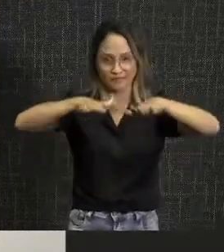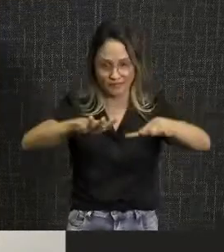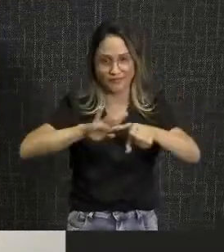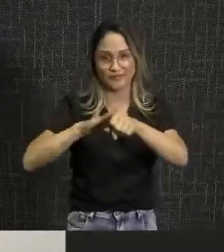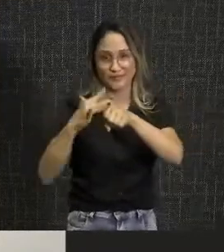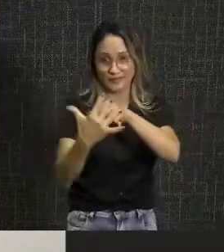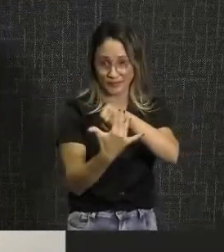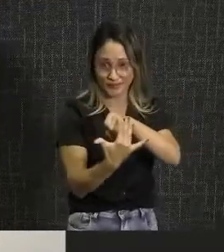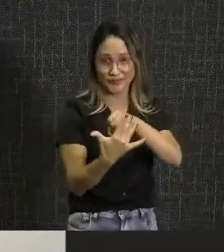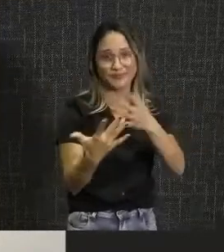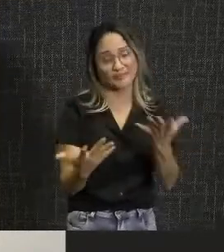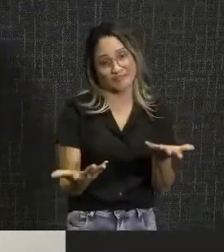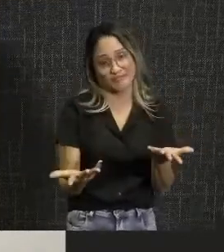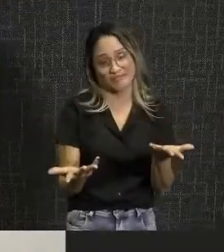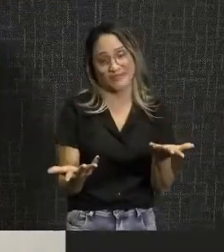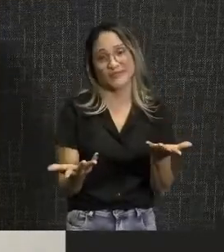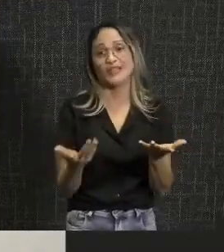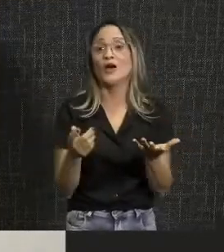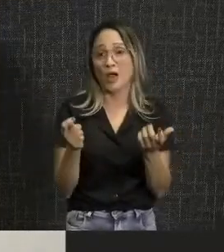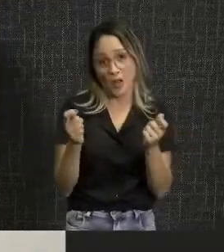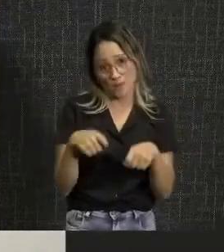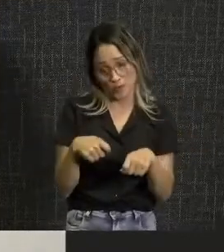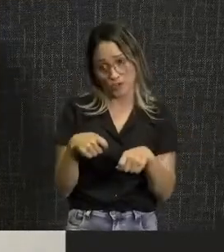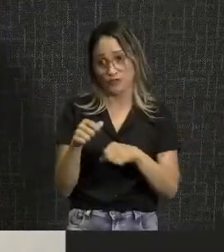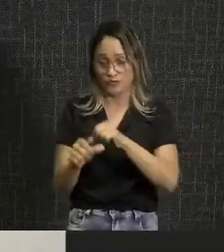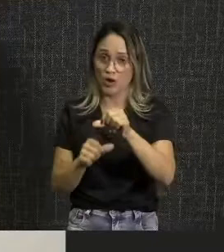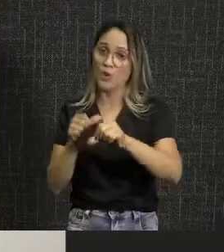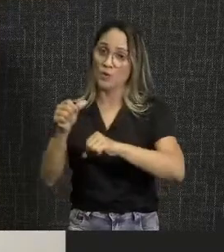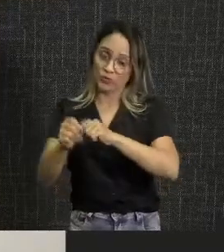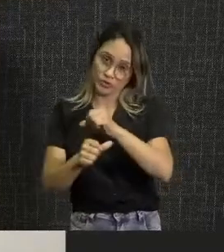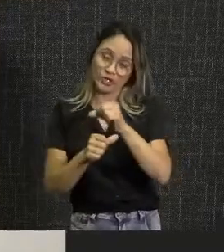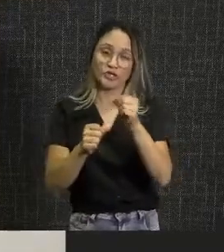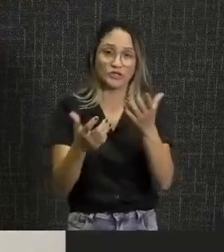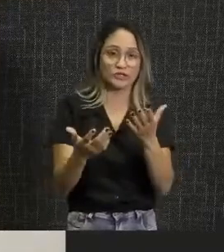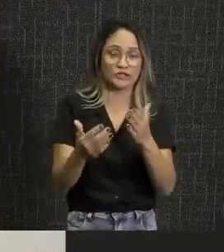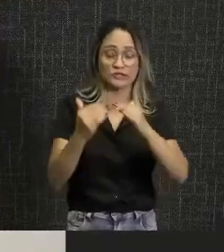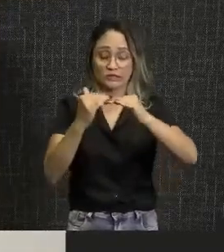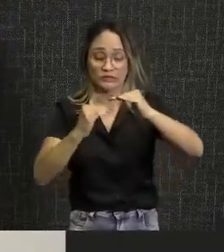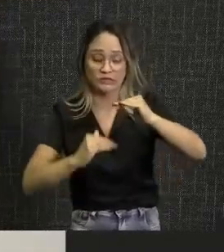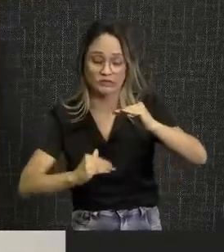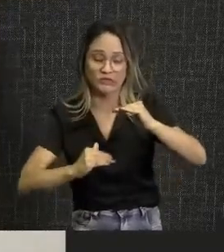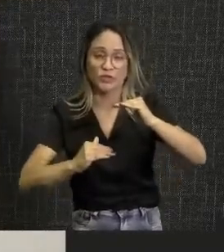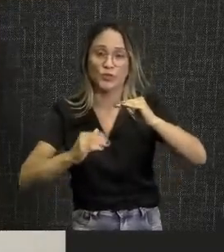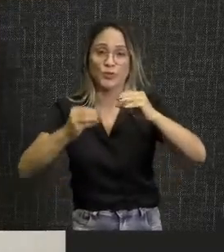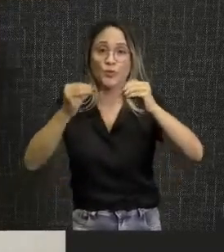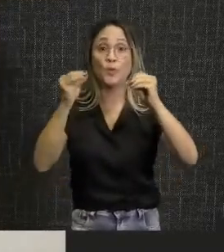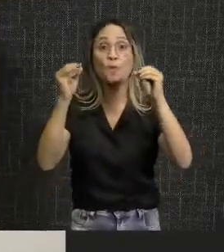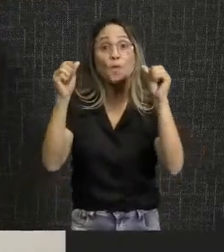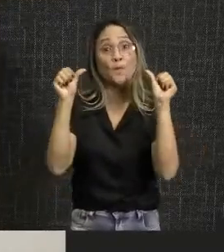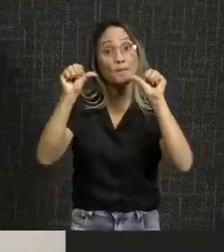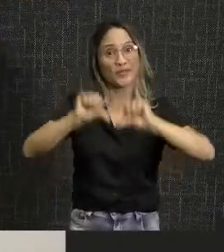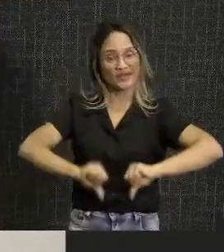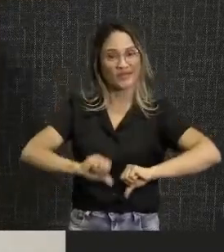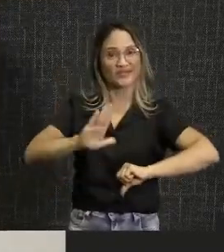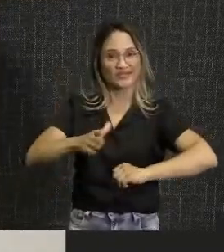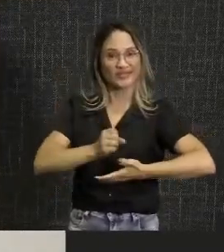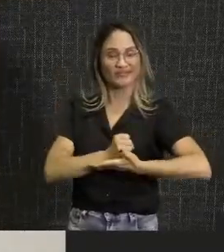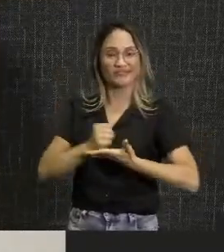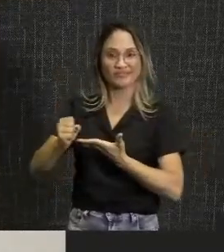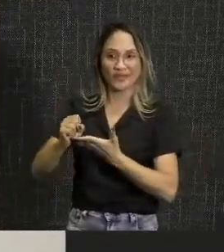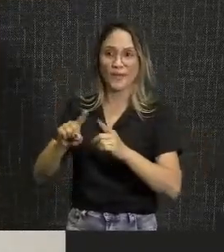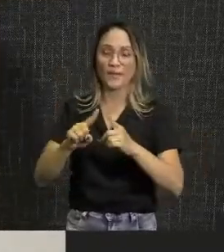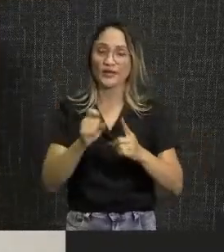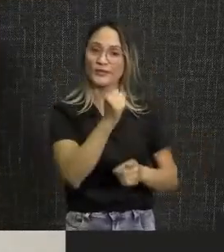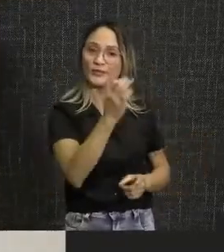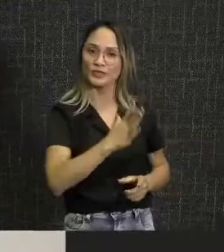entrar numa curva declinante. Então, a gente já teve o pior, já passou. A gente tem uma peculiaridade no Brasil, porque o Brasil é